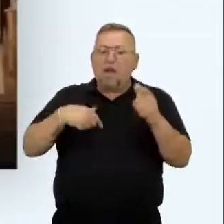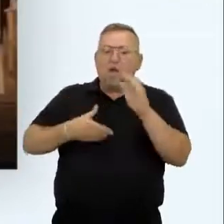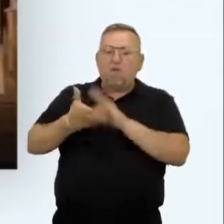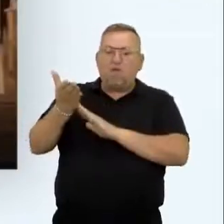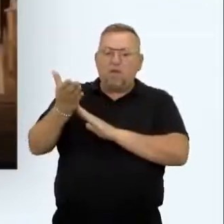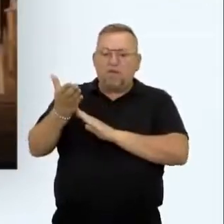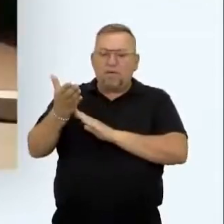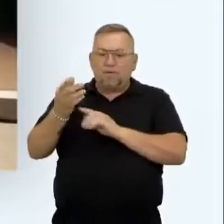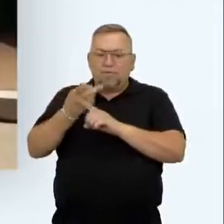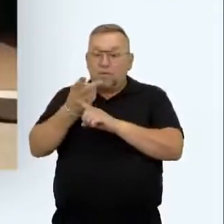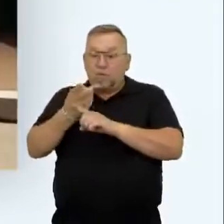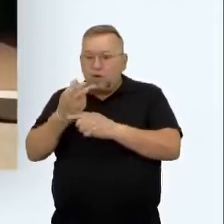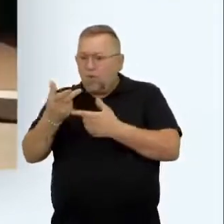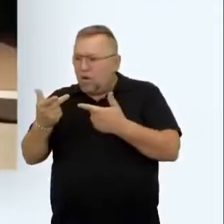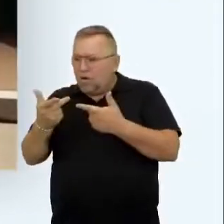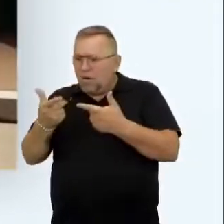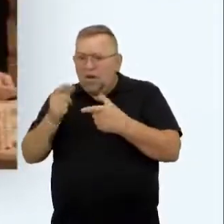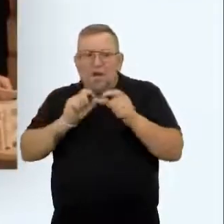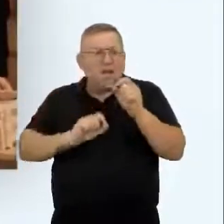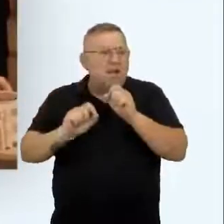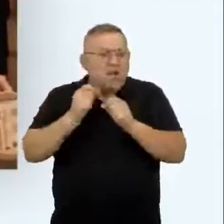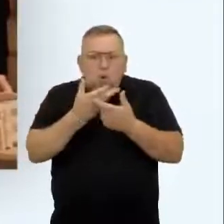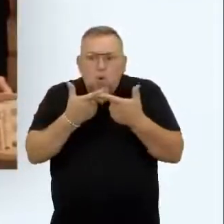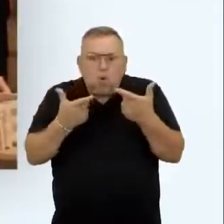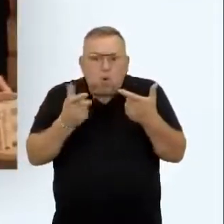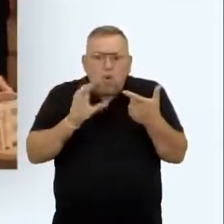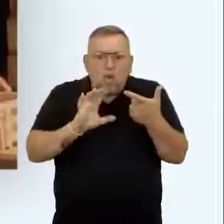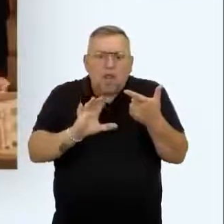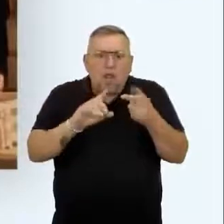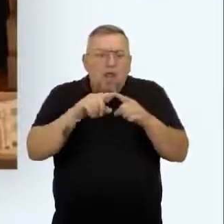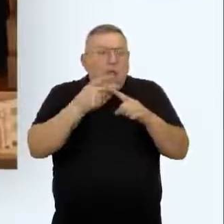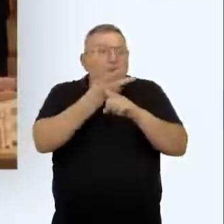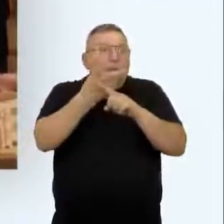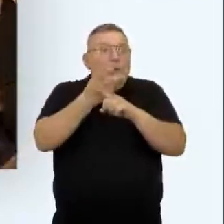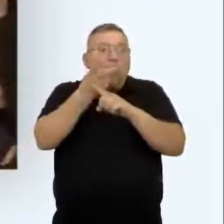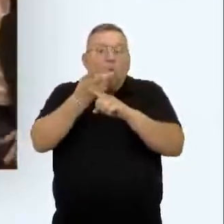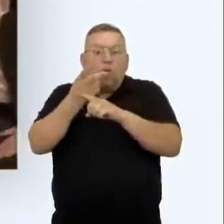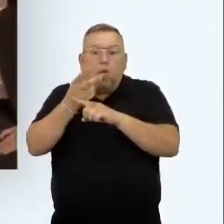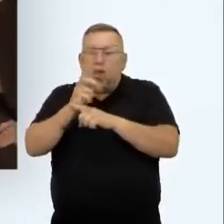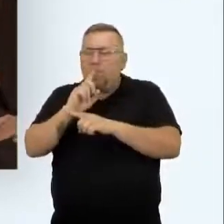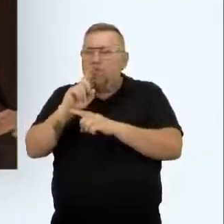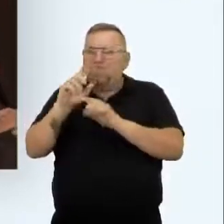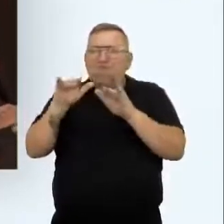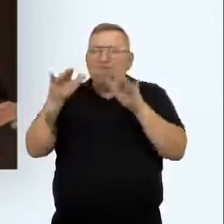Procurar uma coisa. Que coisa é essa? O que eu tô procurando não voa. Ah.